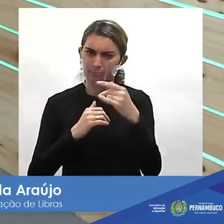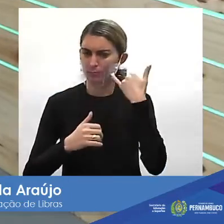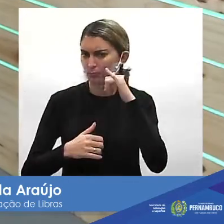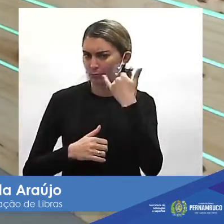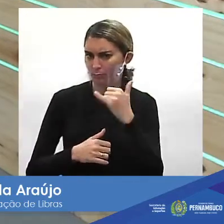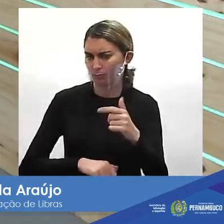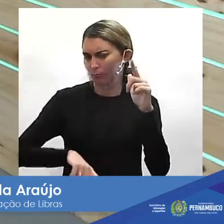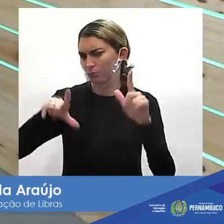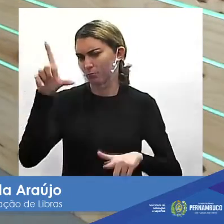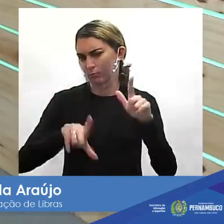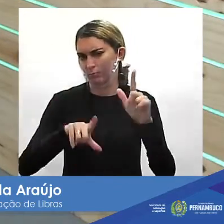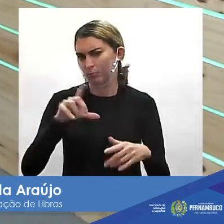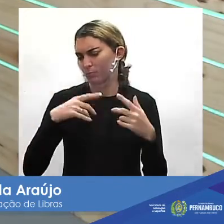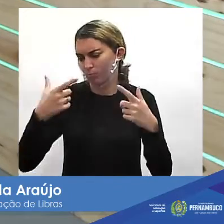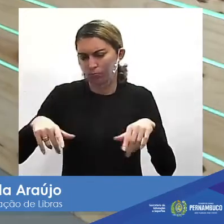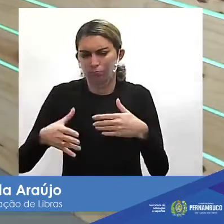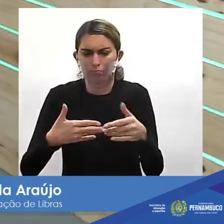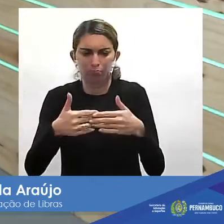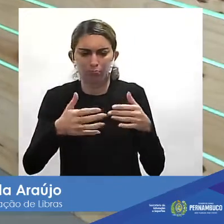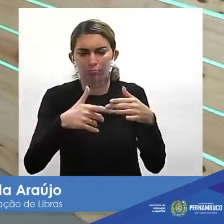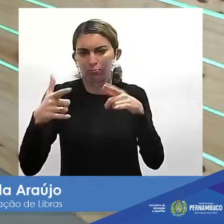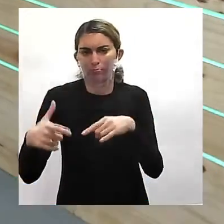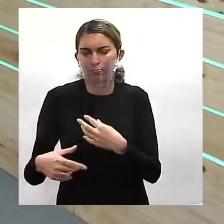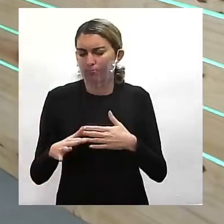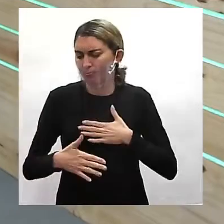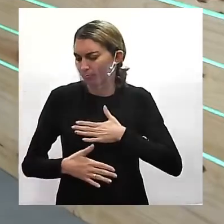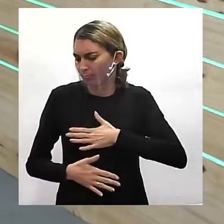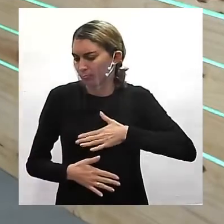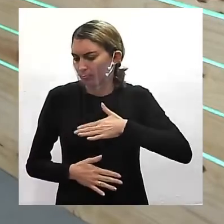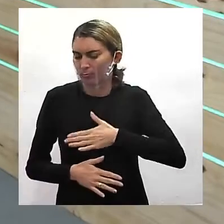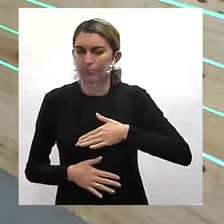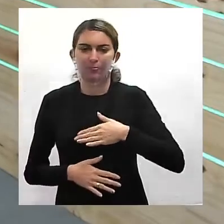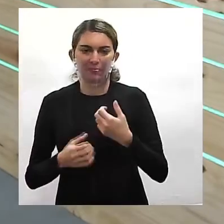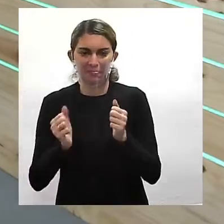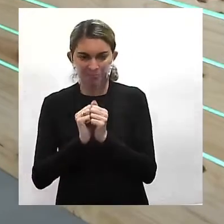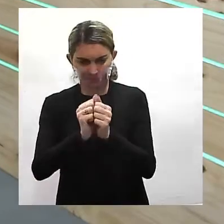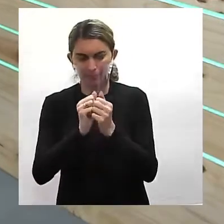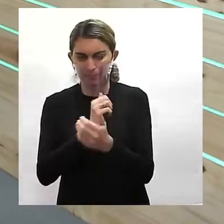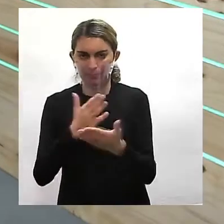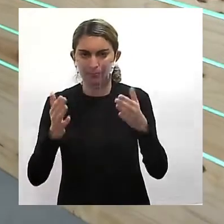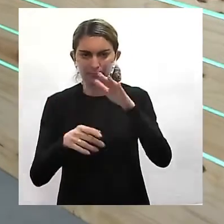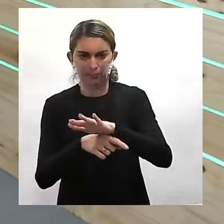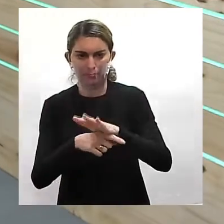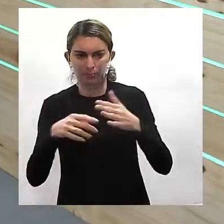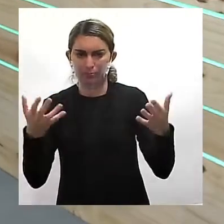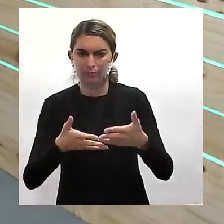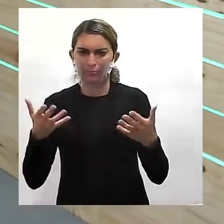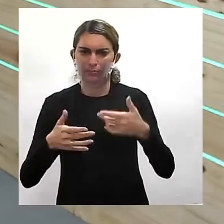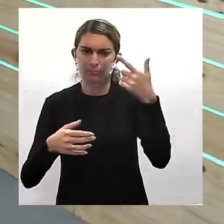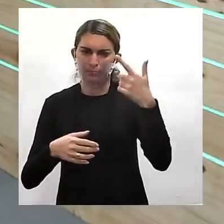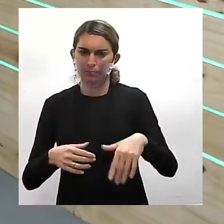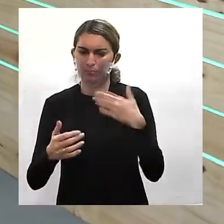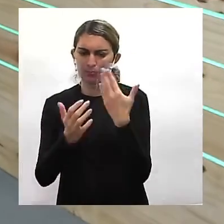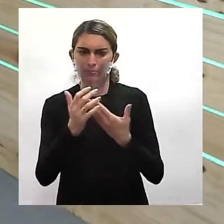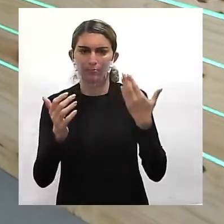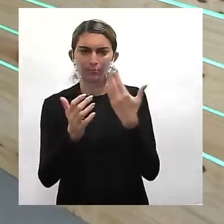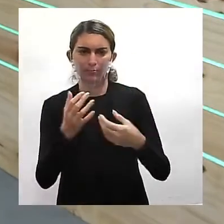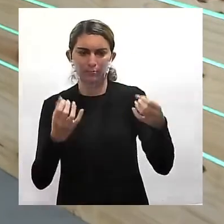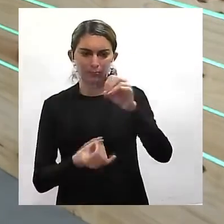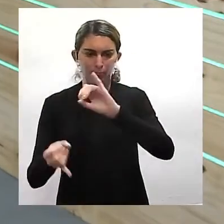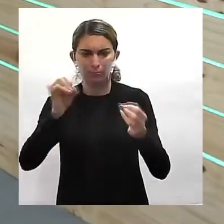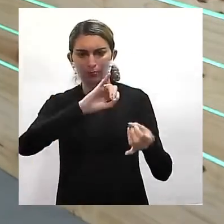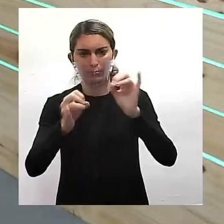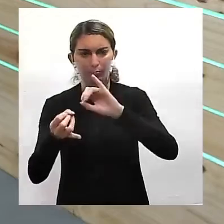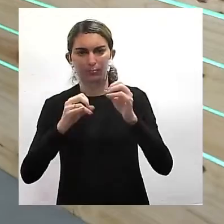na televisão, onde quer que vocês estejam, é um prazer enorme estar com vocês aqui nessa tarde de hoje, com mais uma aulinha de Química,